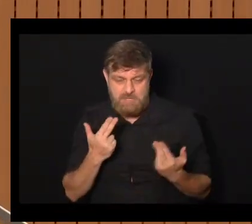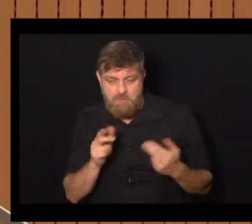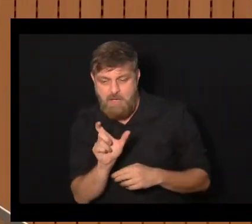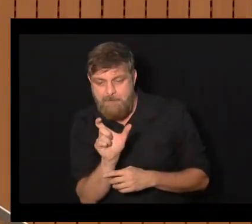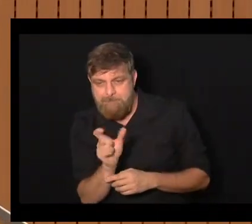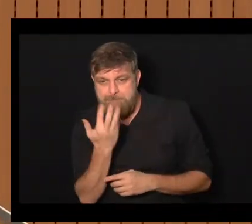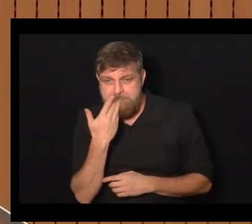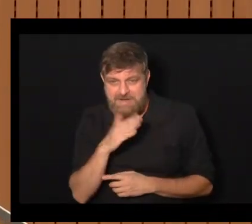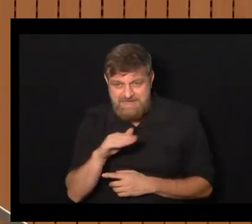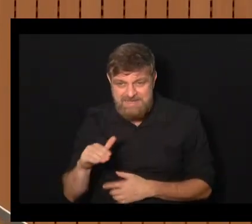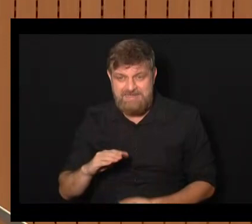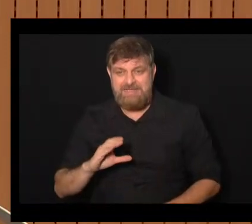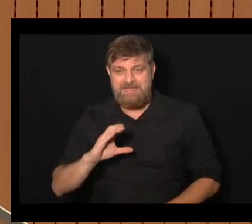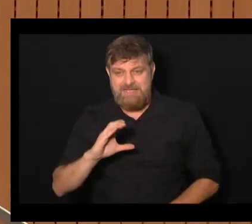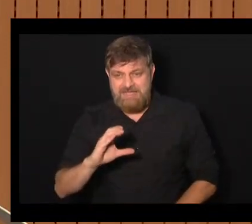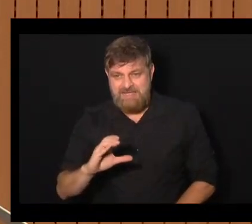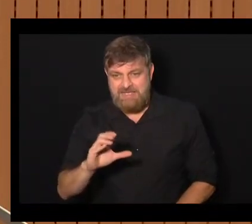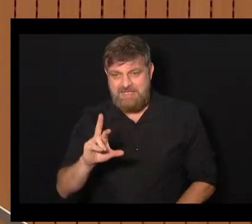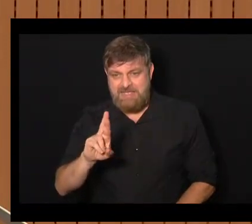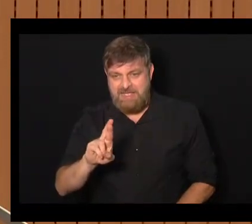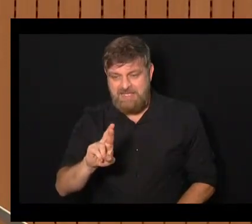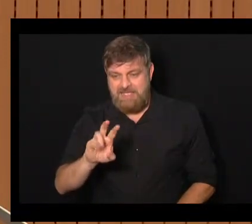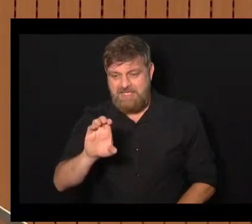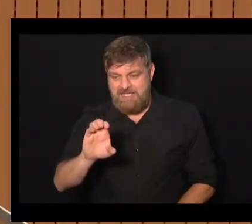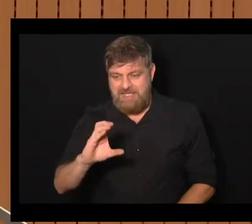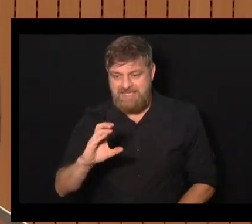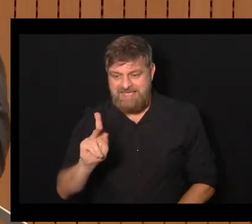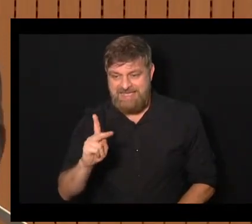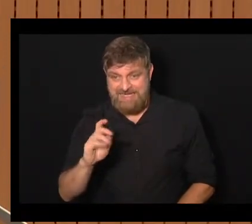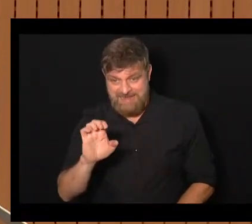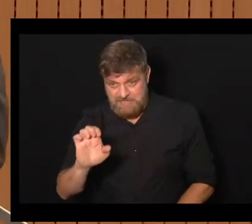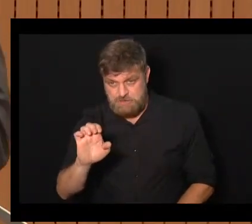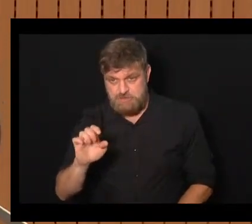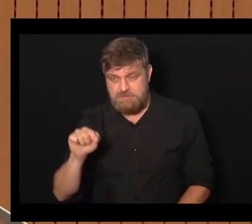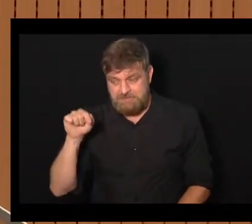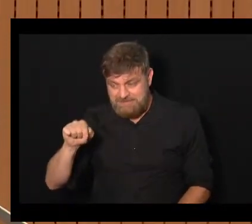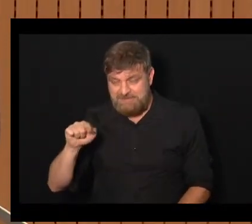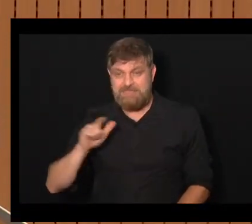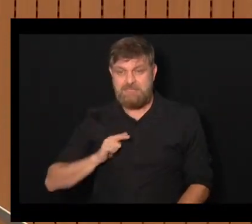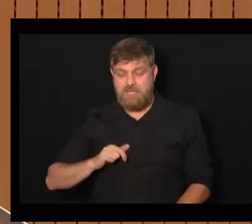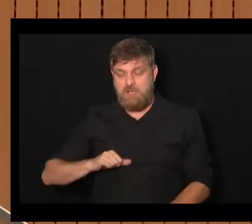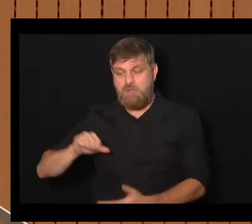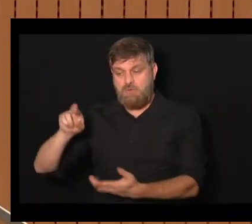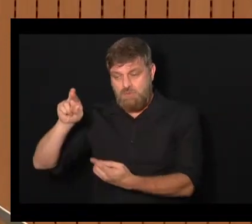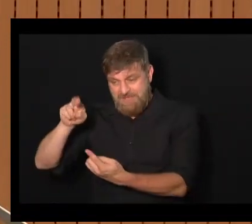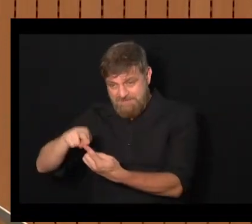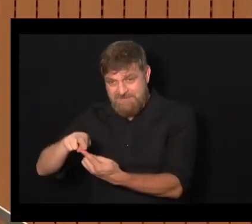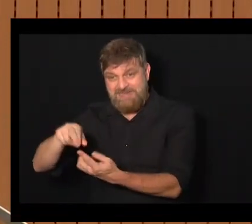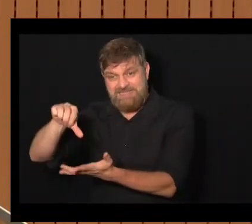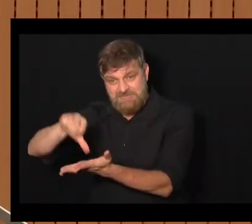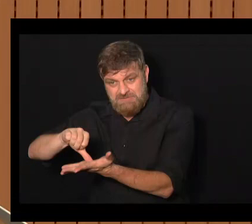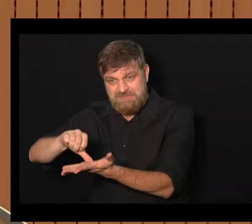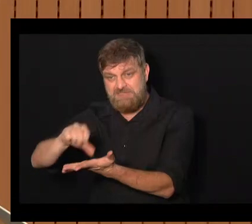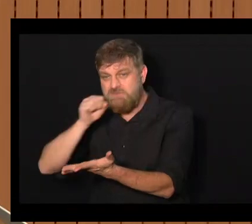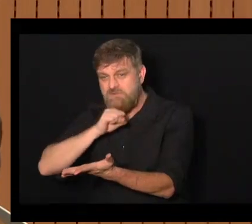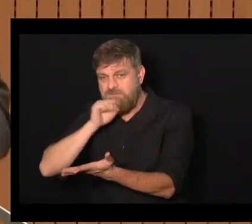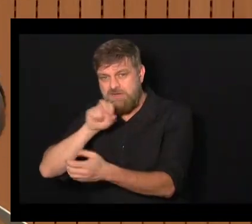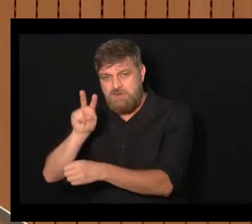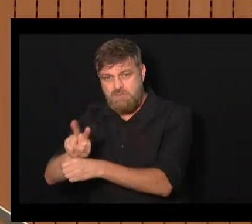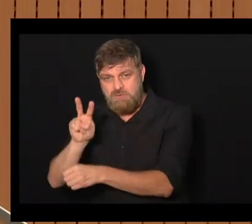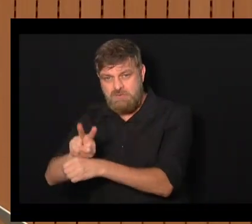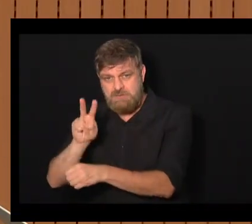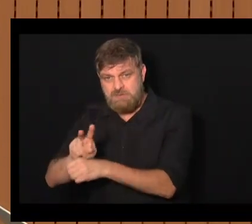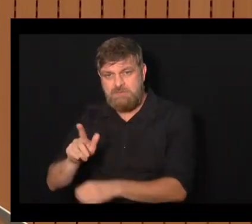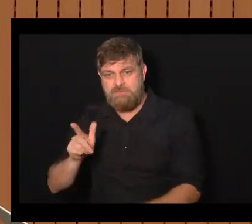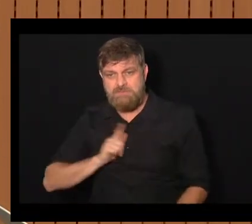da gente comunicar com a sociedade que é necessário a figura da creche para idosos. Assim como as crianças